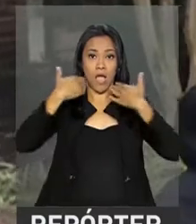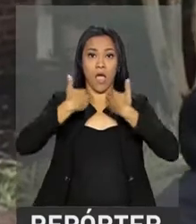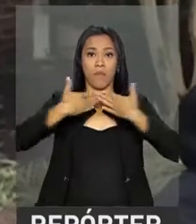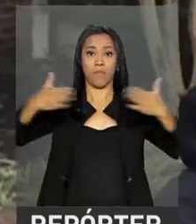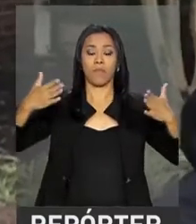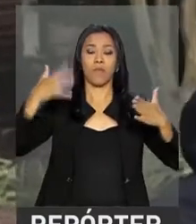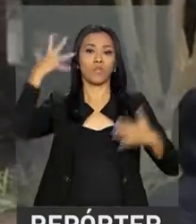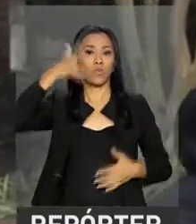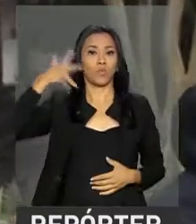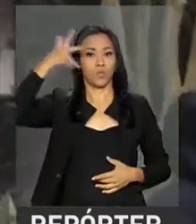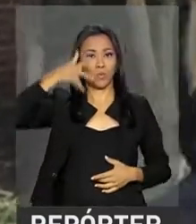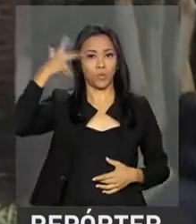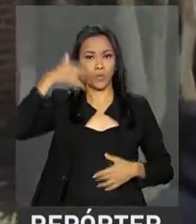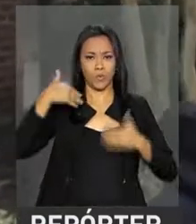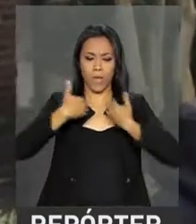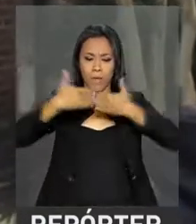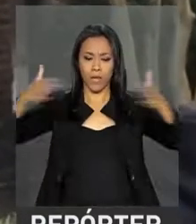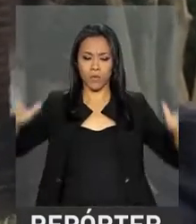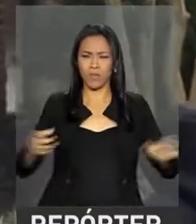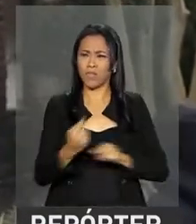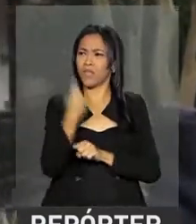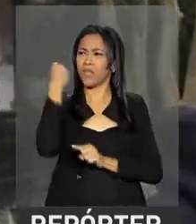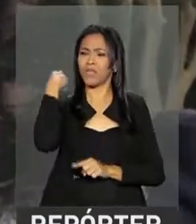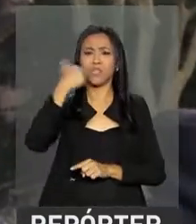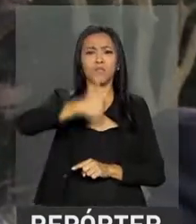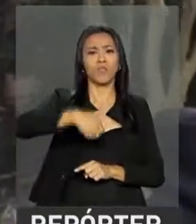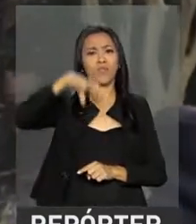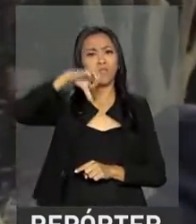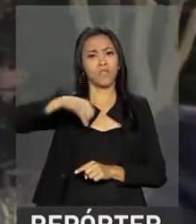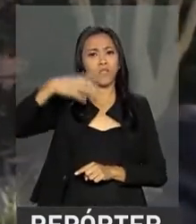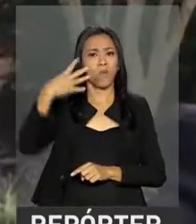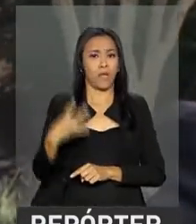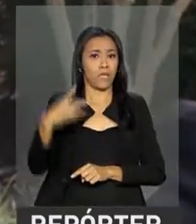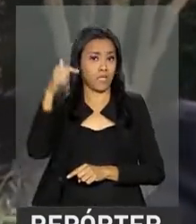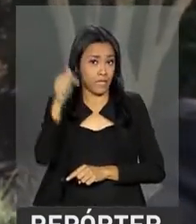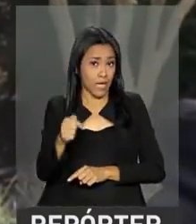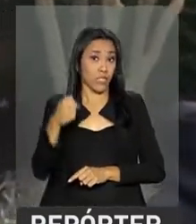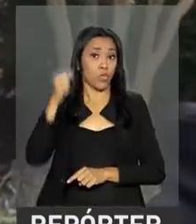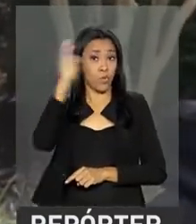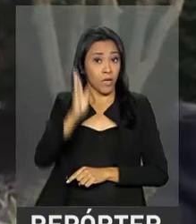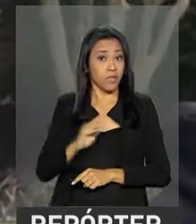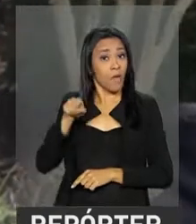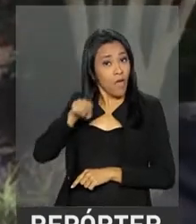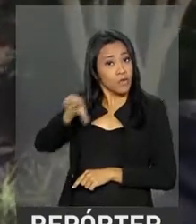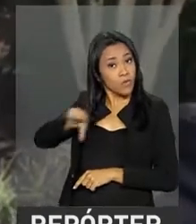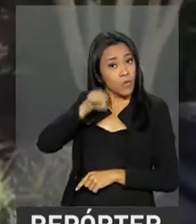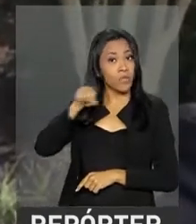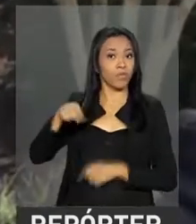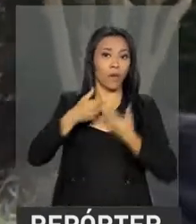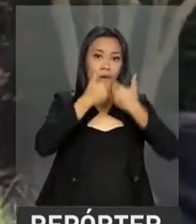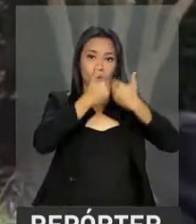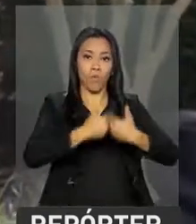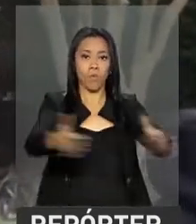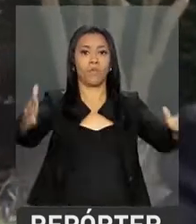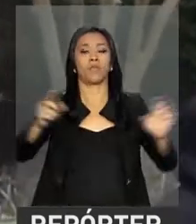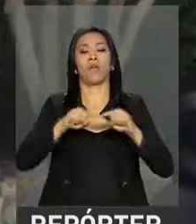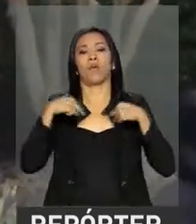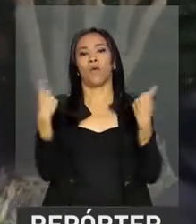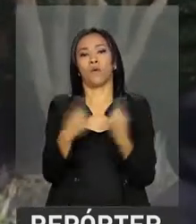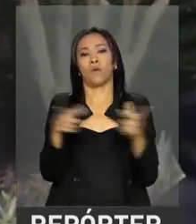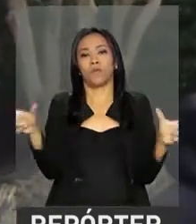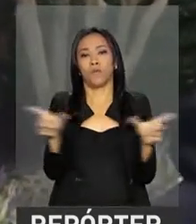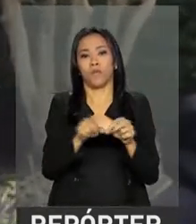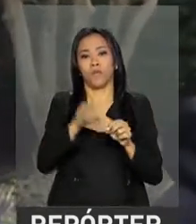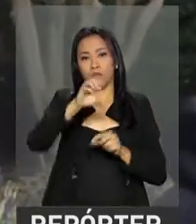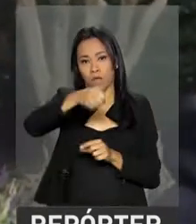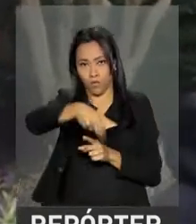é tradicional já que desde 1947 o brasil é o país escolhido para iniciar essas sessões da onu no dia seguinte